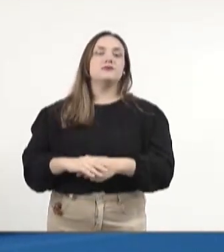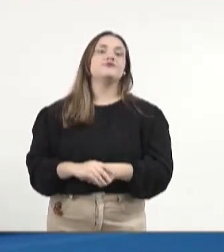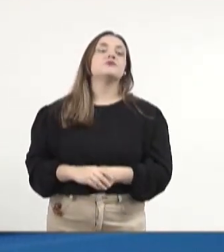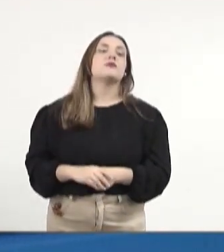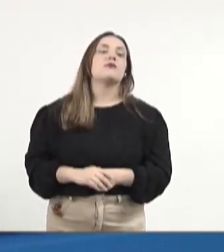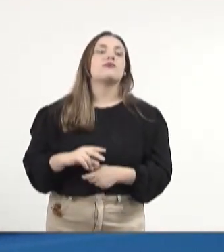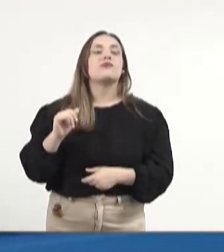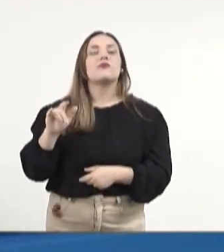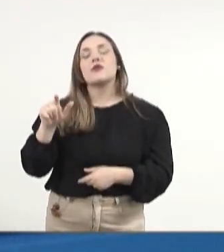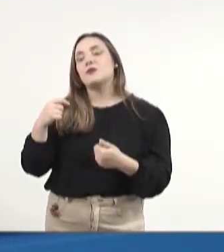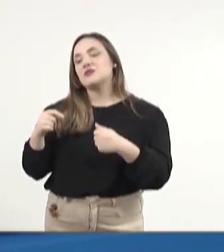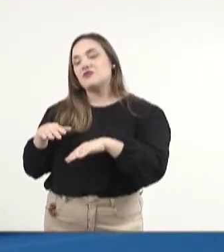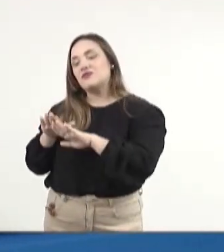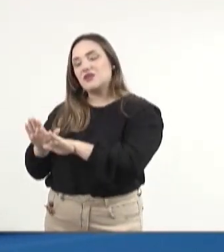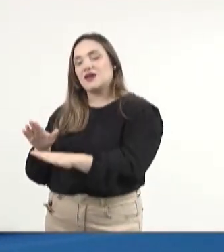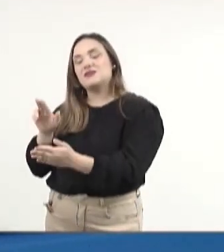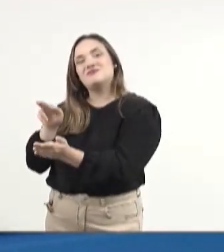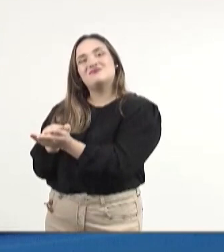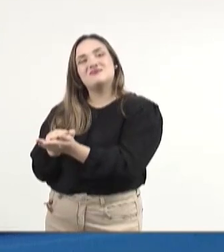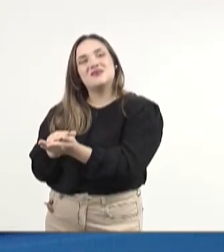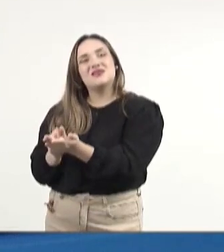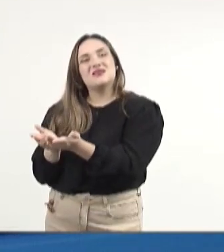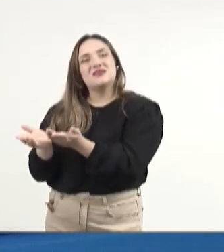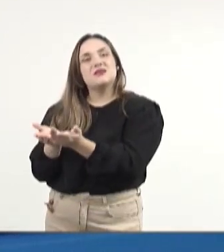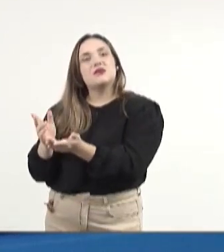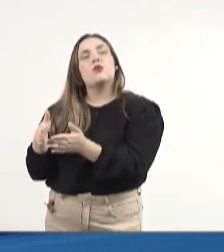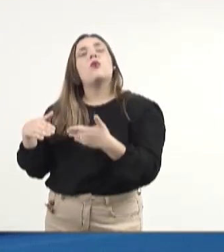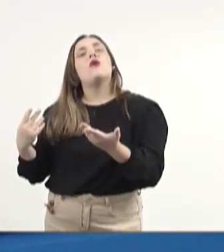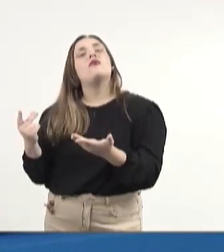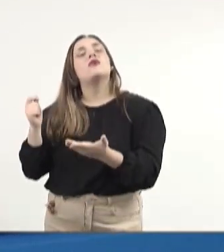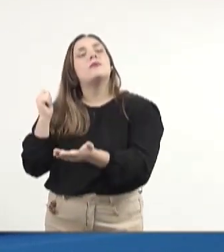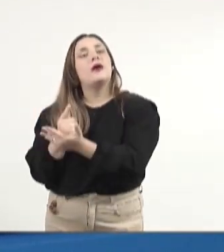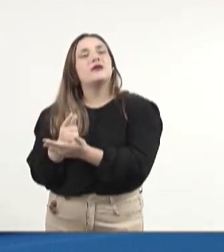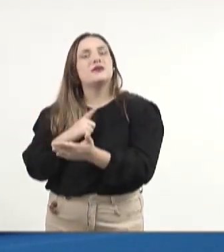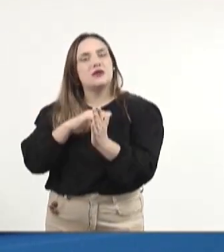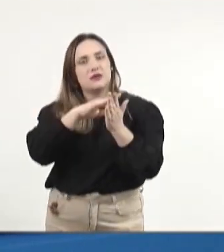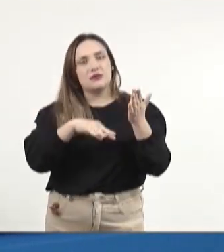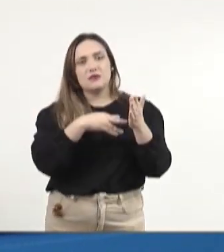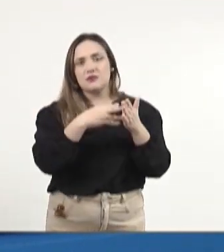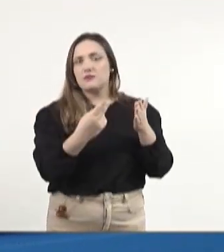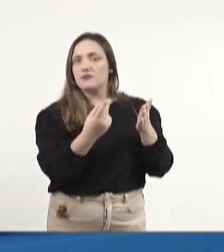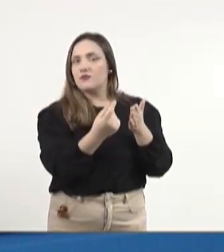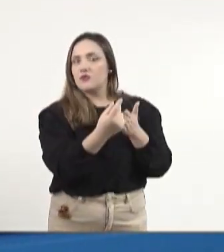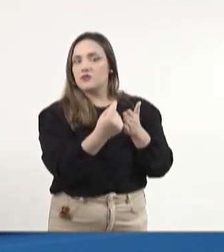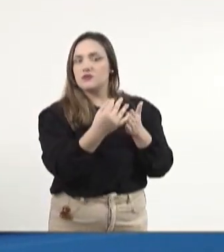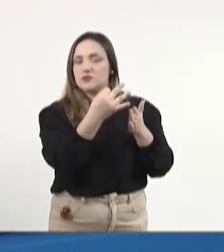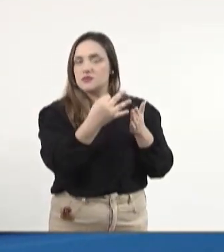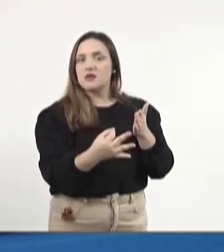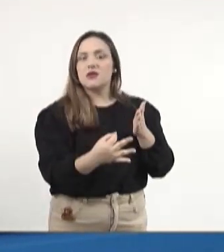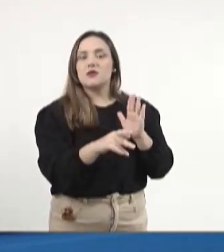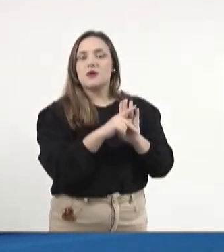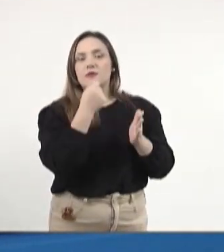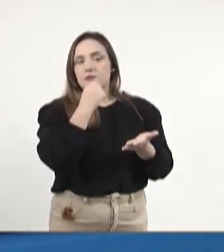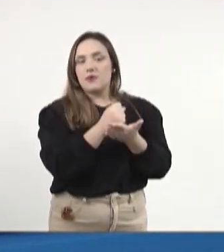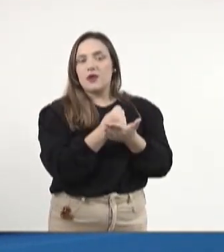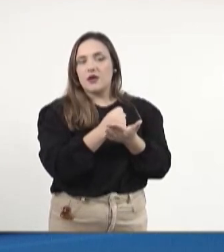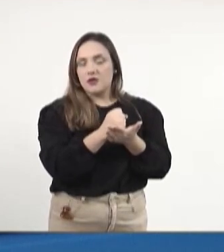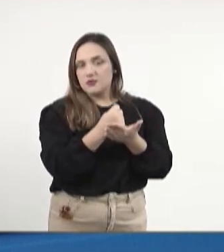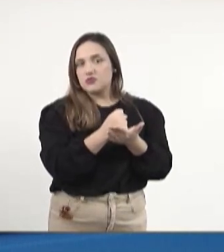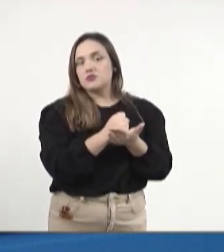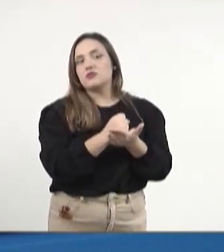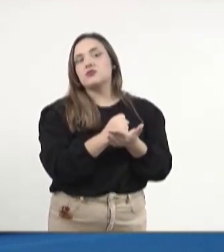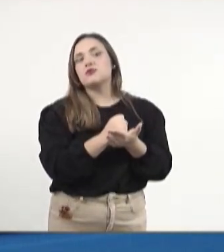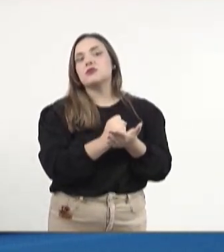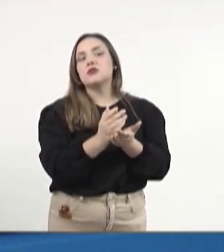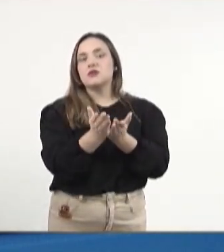tratamentos de longa duração, quais os critérios utilizados para determinar os custos? Existe uma tabela de preços atualizada para os medicamentos e procedimentos? Se